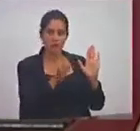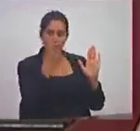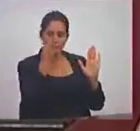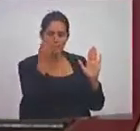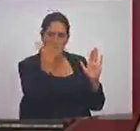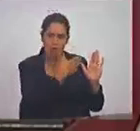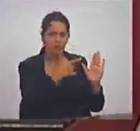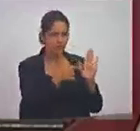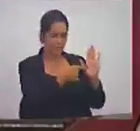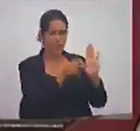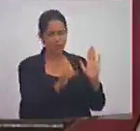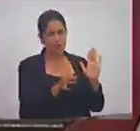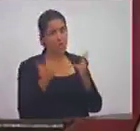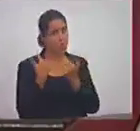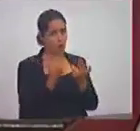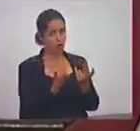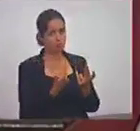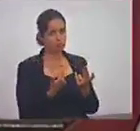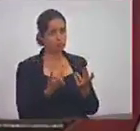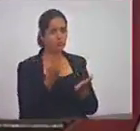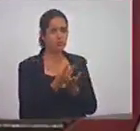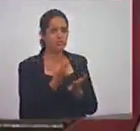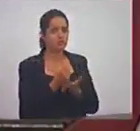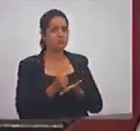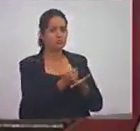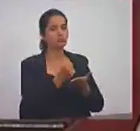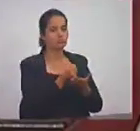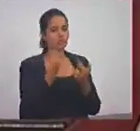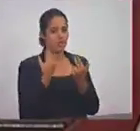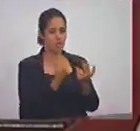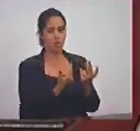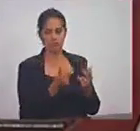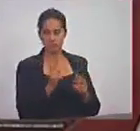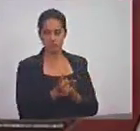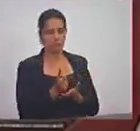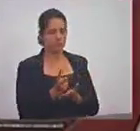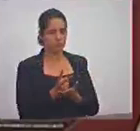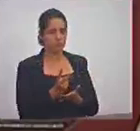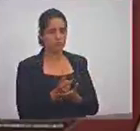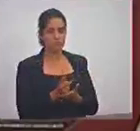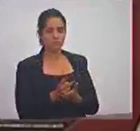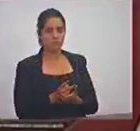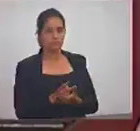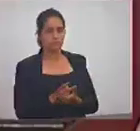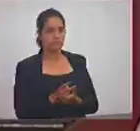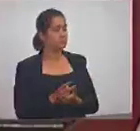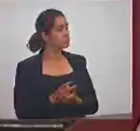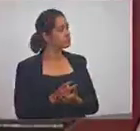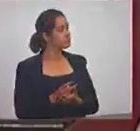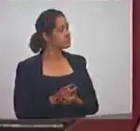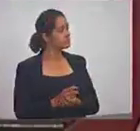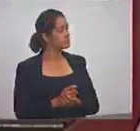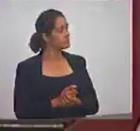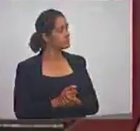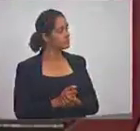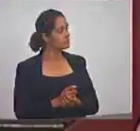que foi entregue nos anos anteriores. Se ela não é melhor, mas também não é pior. E aí fica fazendo bravata. Aí